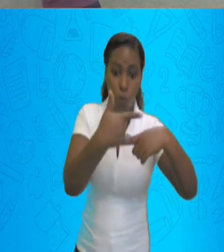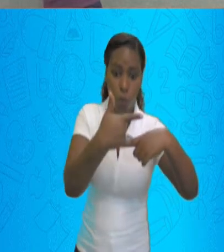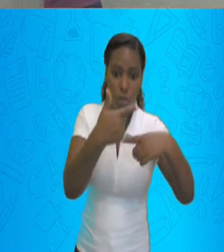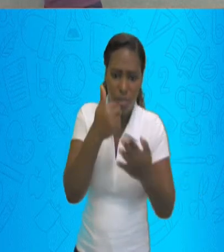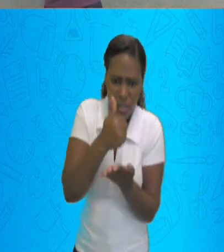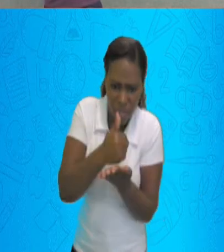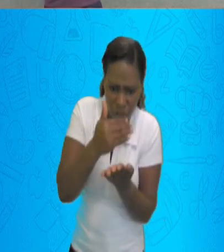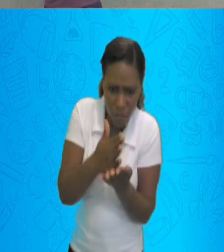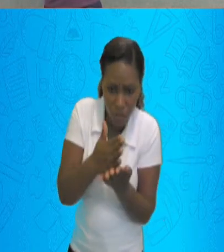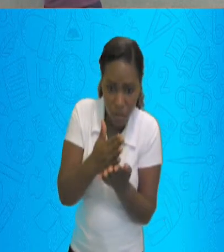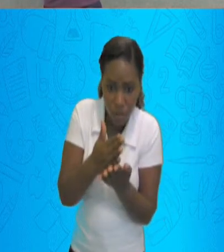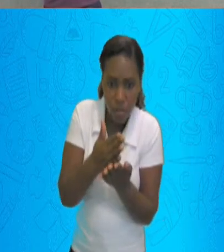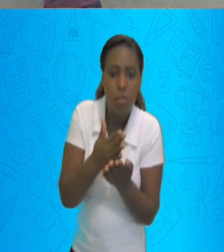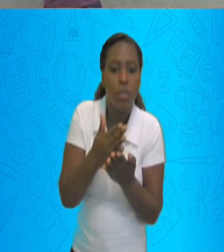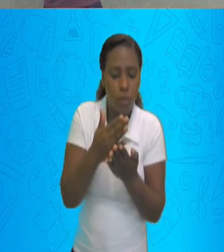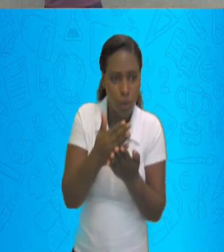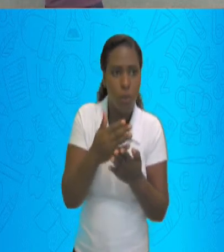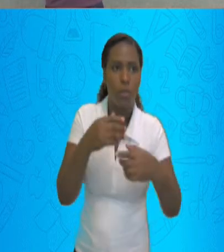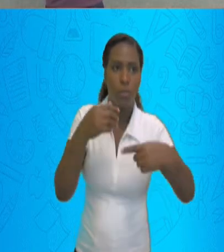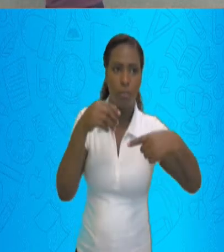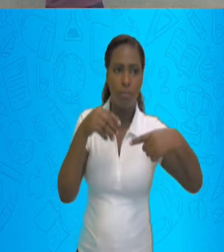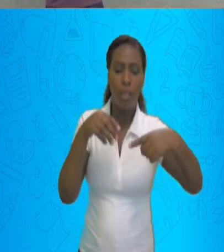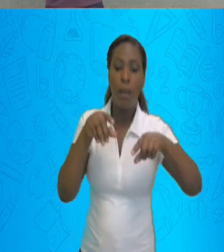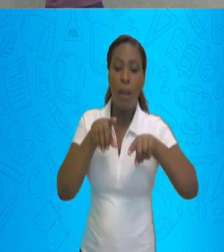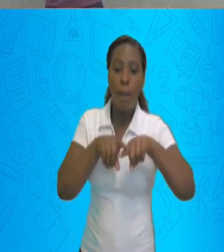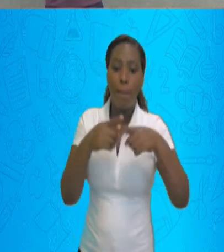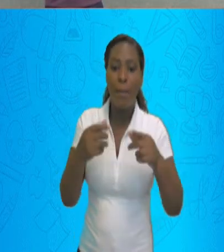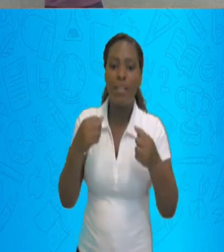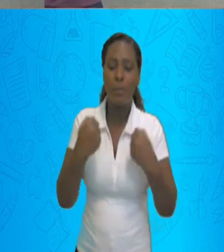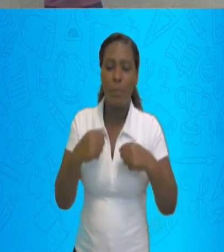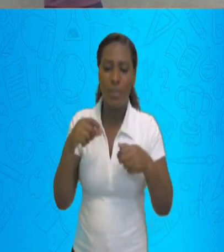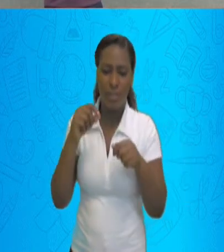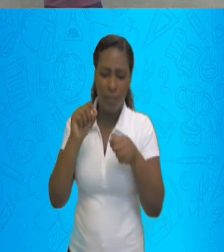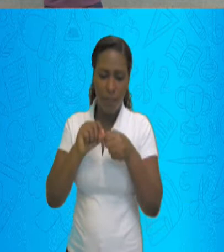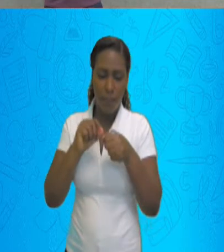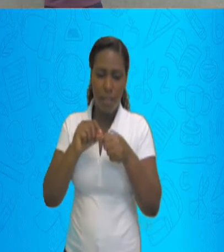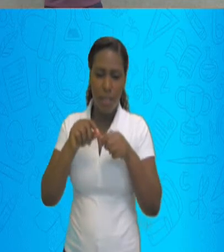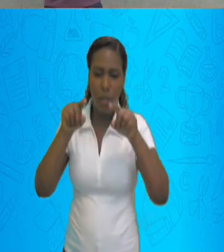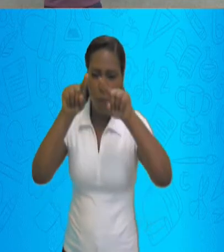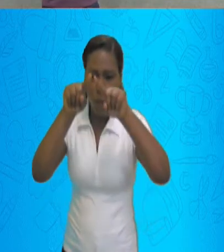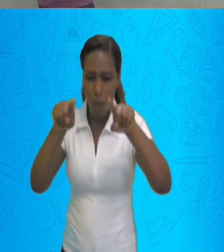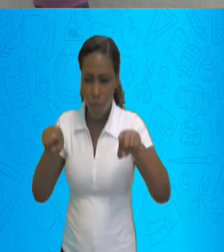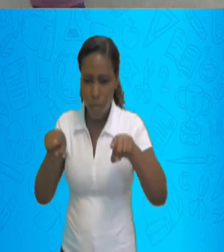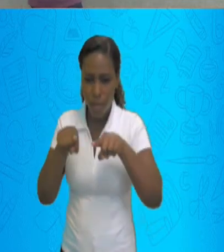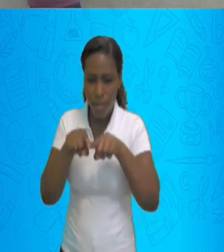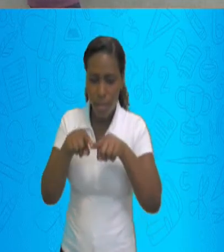essa figura. Então, eu tenho que fazer um desenho com 3 partes.